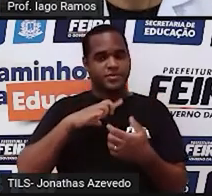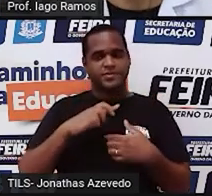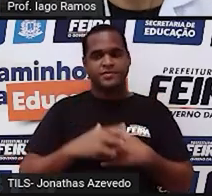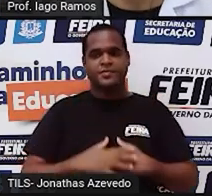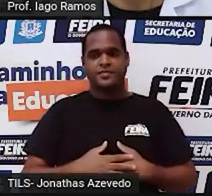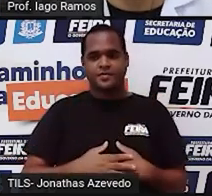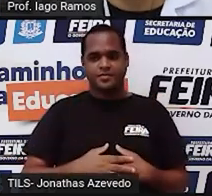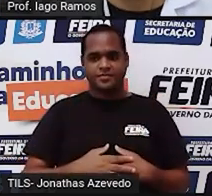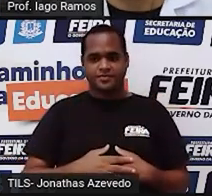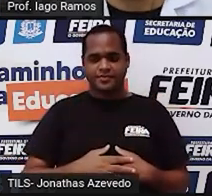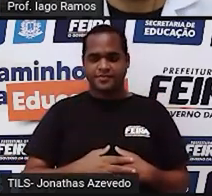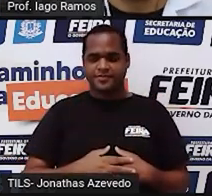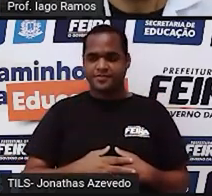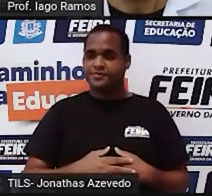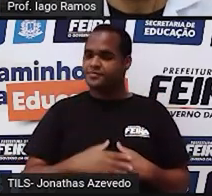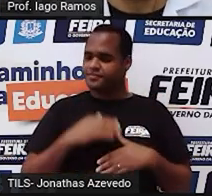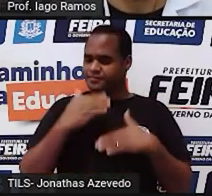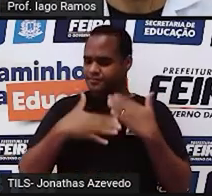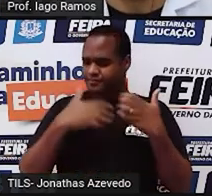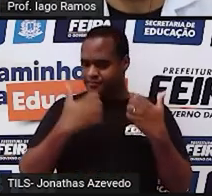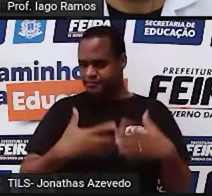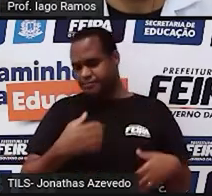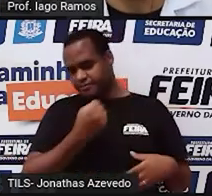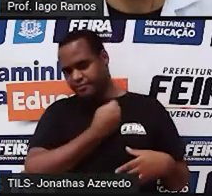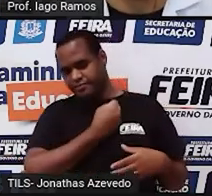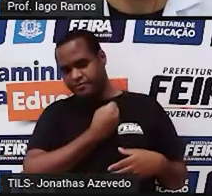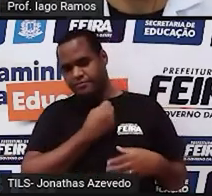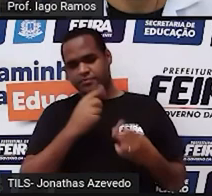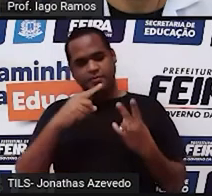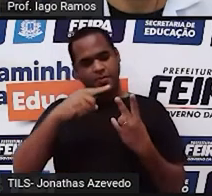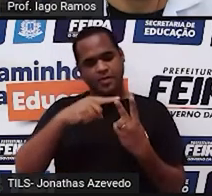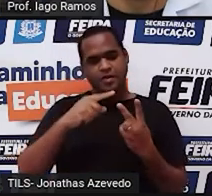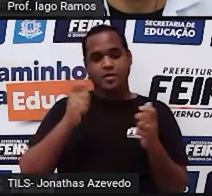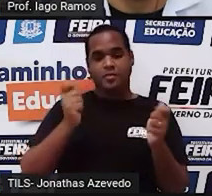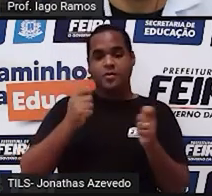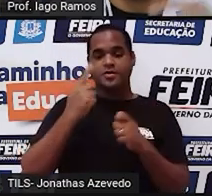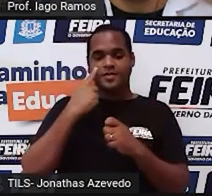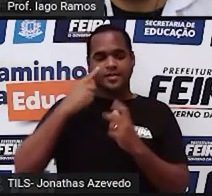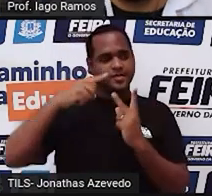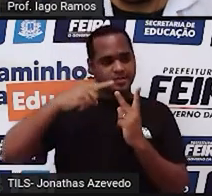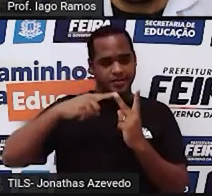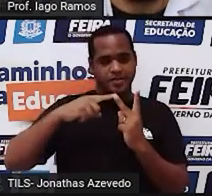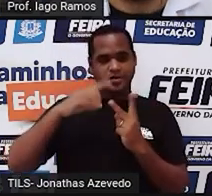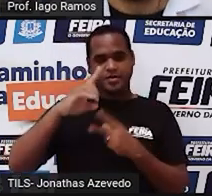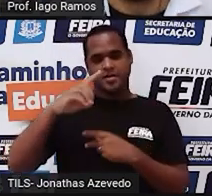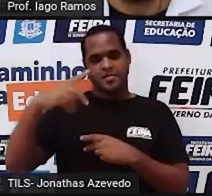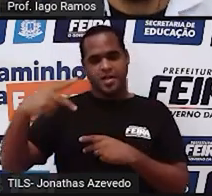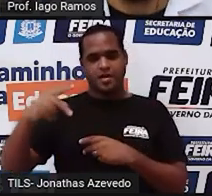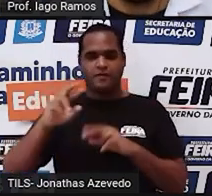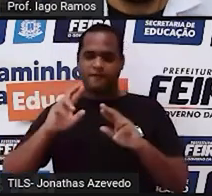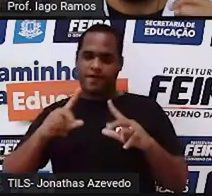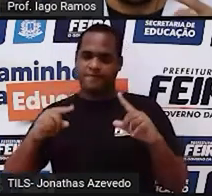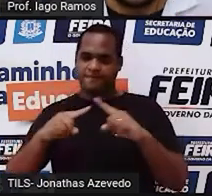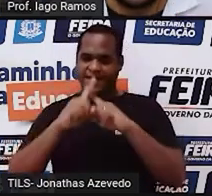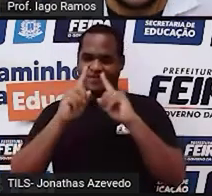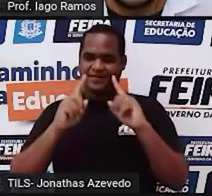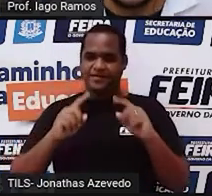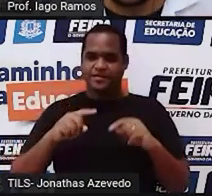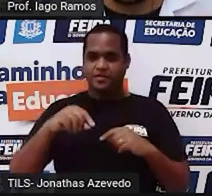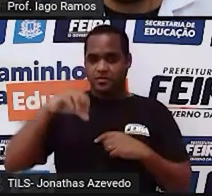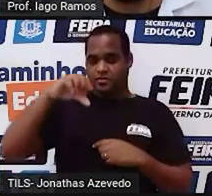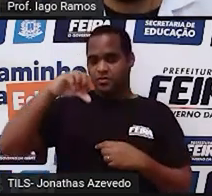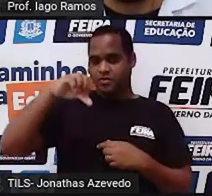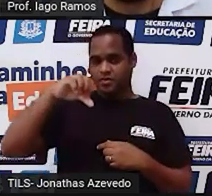qual dos números a seguir tem como raiz quadrada uma dízima não periódica é o